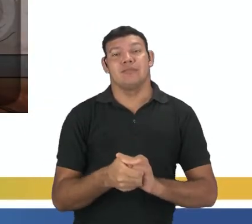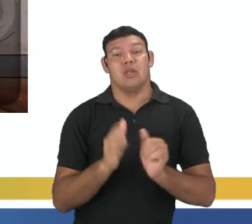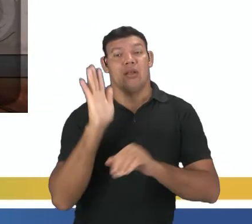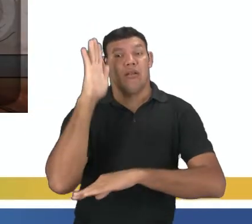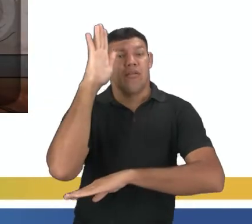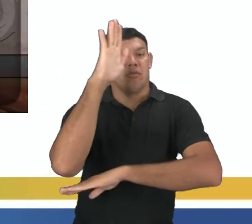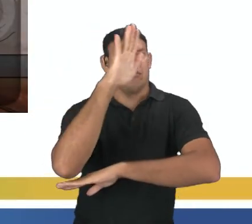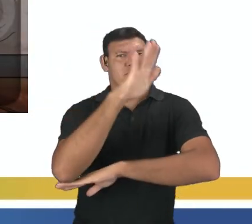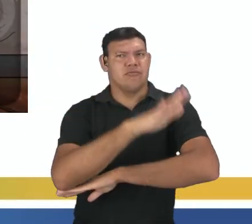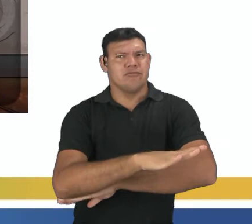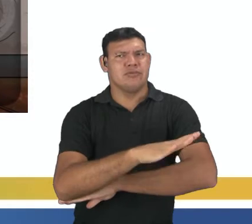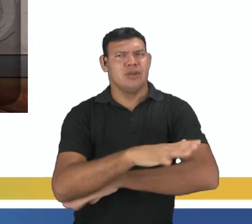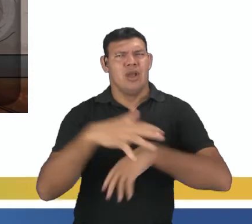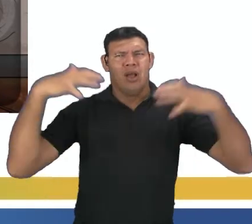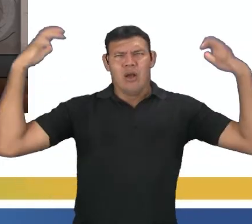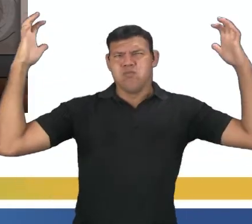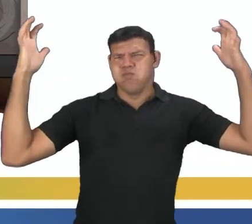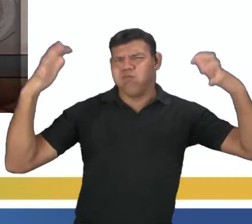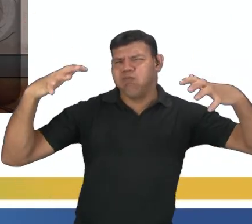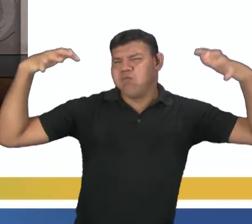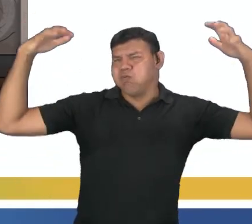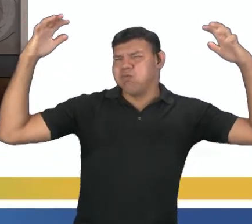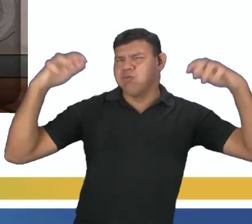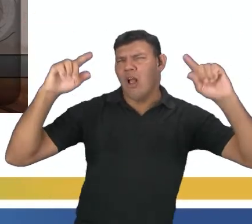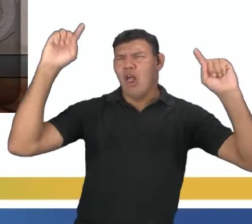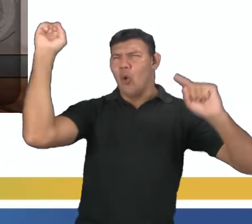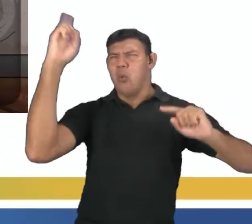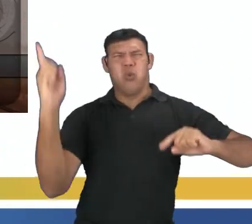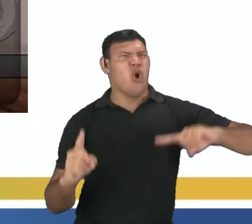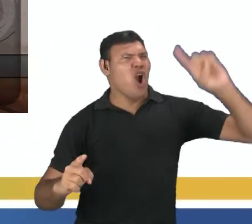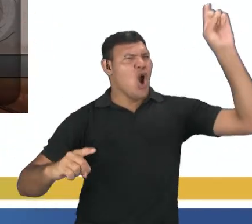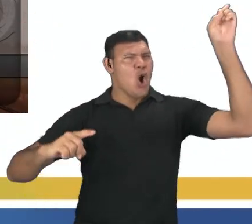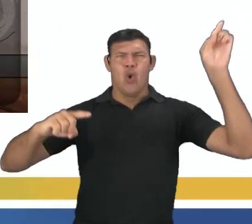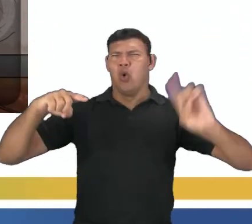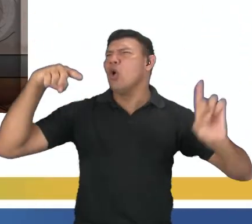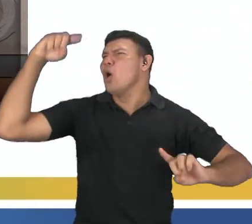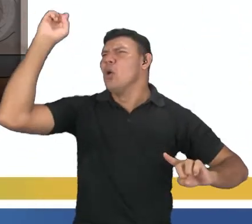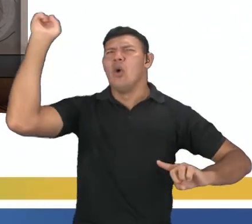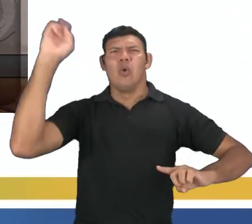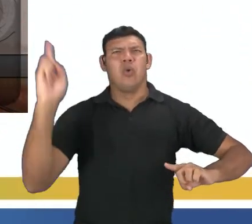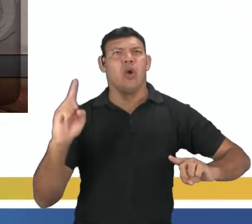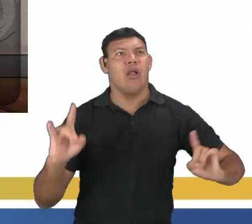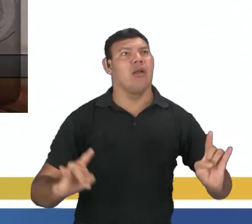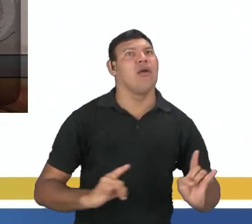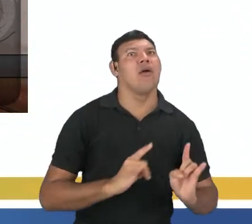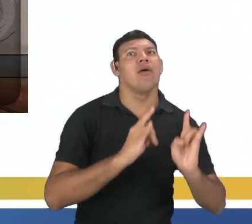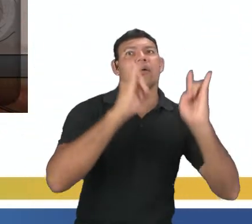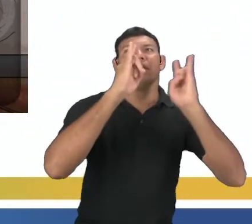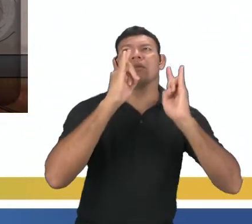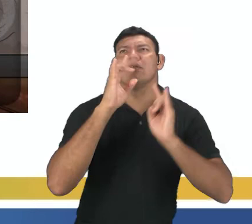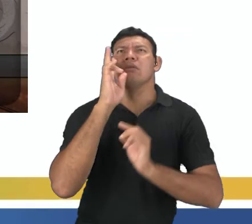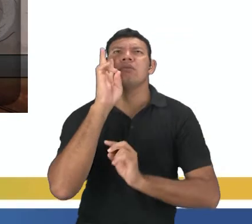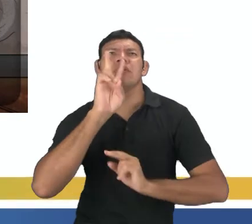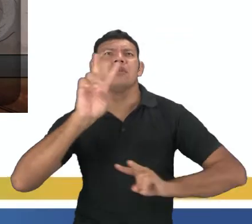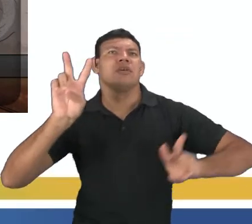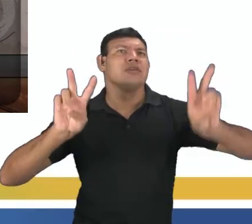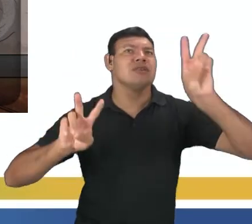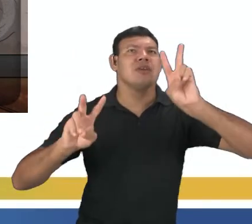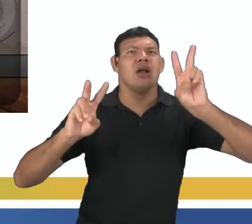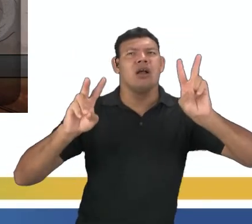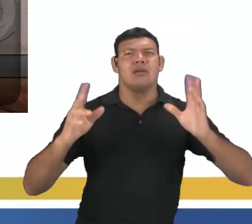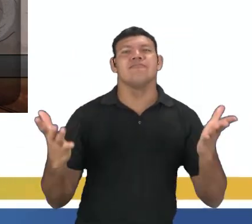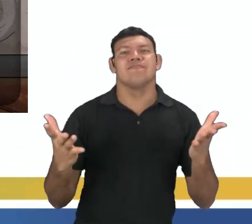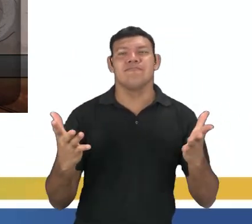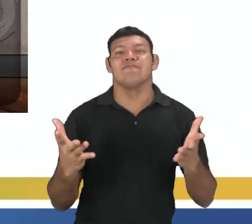uma tempestade terrível, com trovões e relâmpagos do lado de fora do palácio. No meio dessa